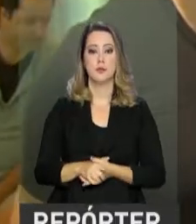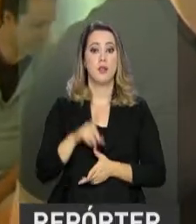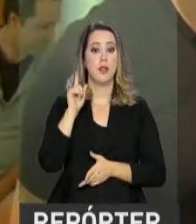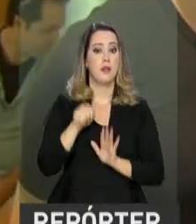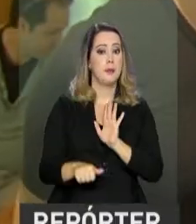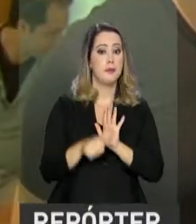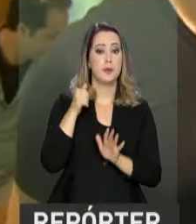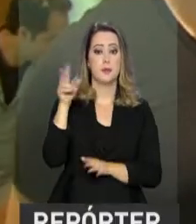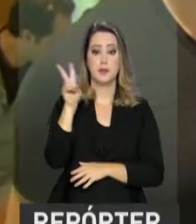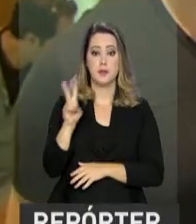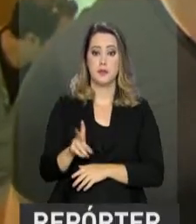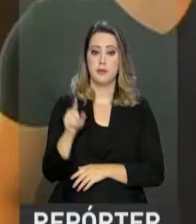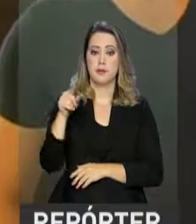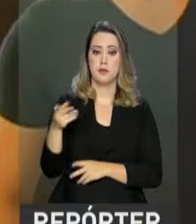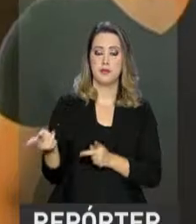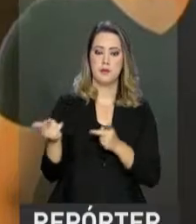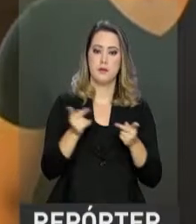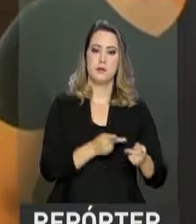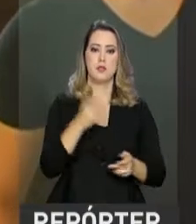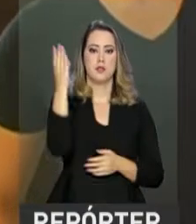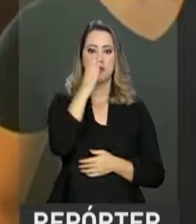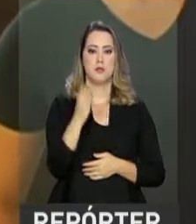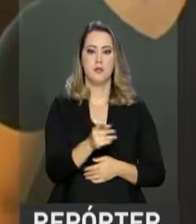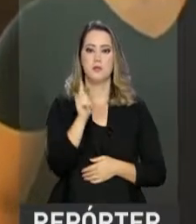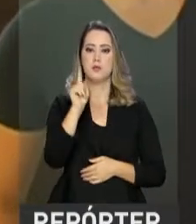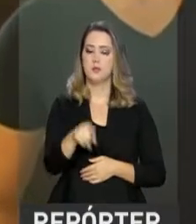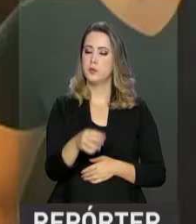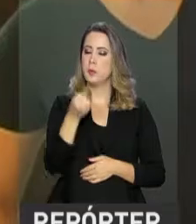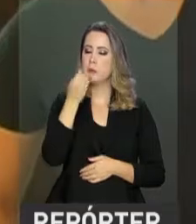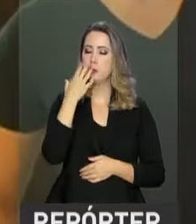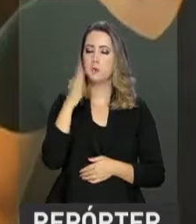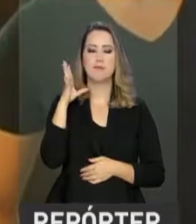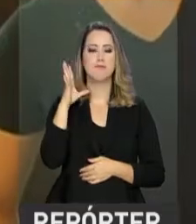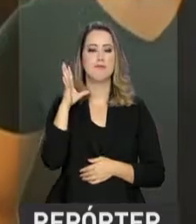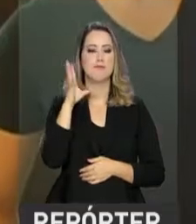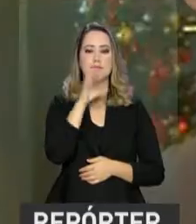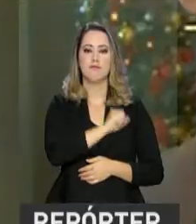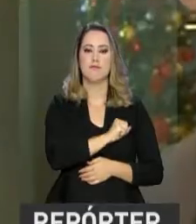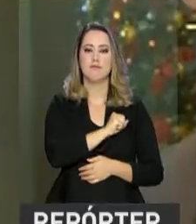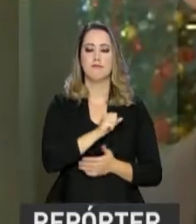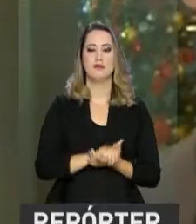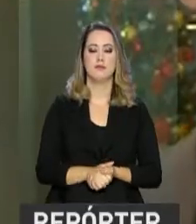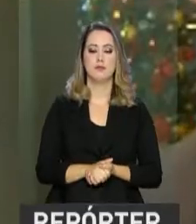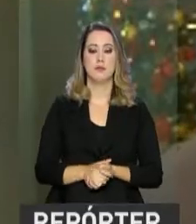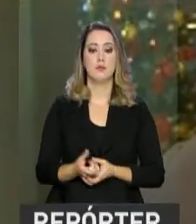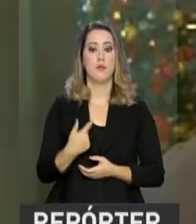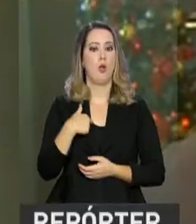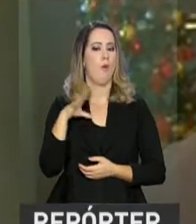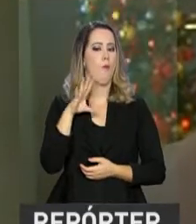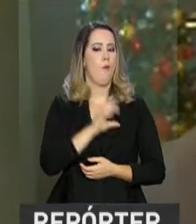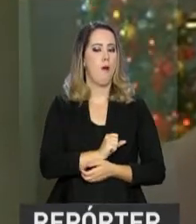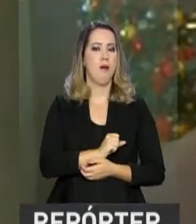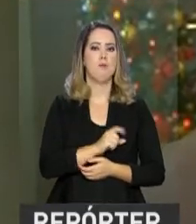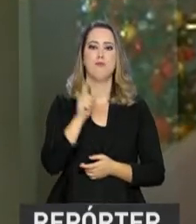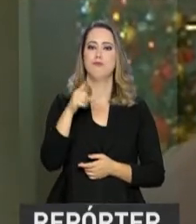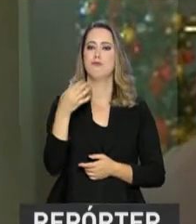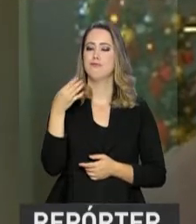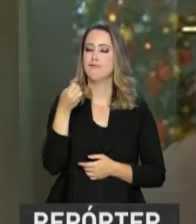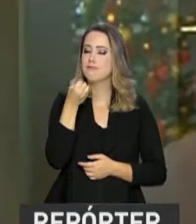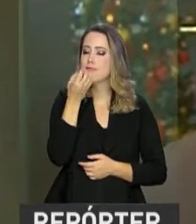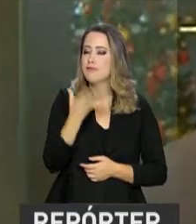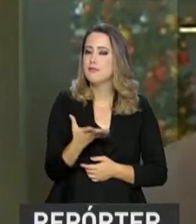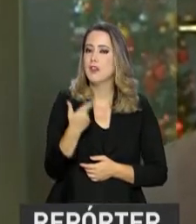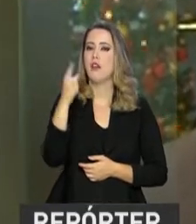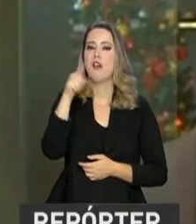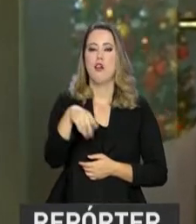primeira vez que Mike vem para o Brasil e diz que está sendo uma experiência fantástica. Por enquanto eu estou amando. É fantástico, realmente